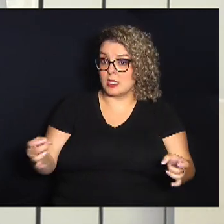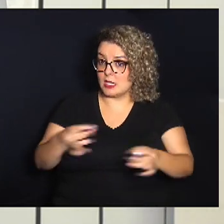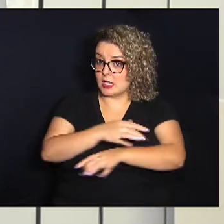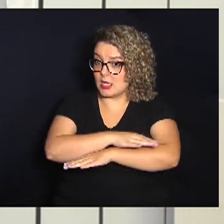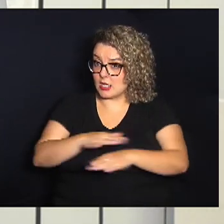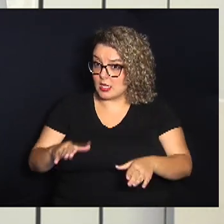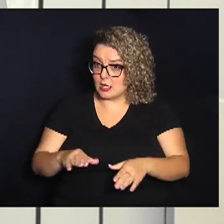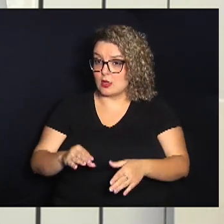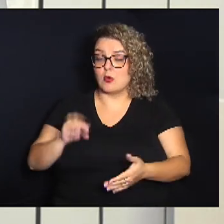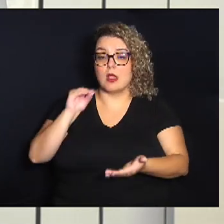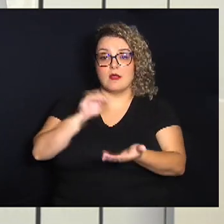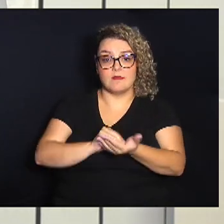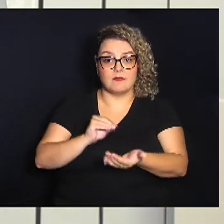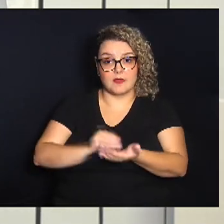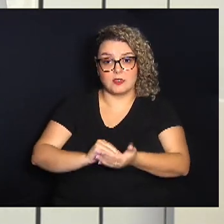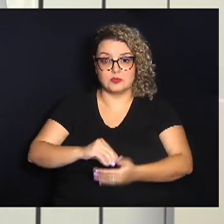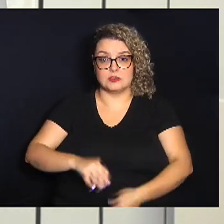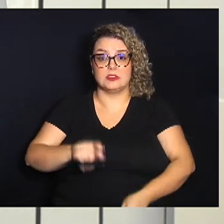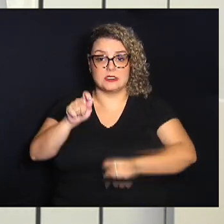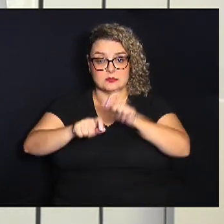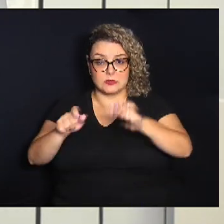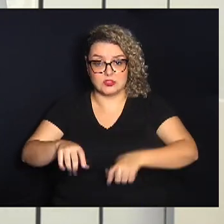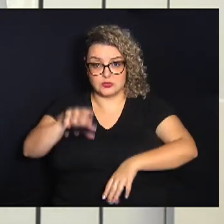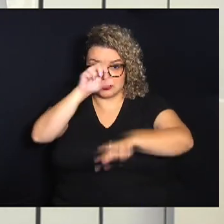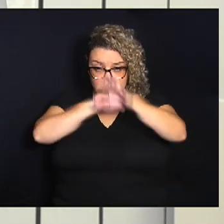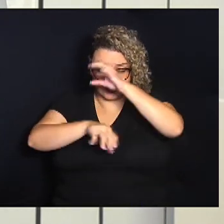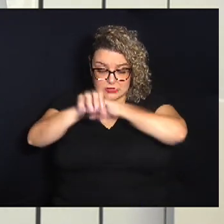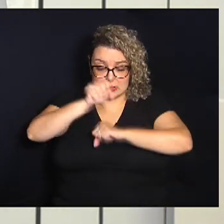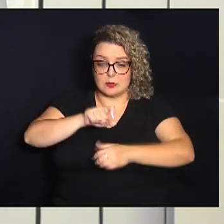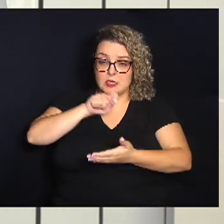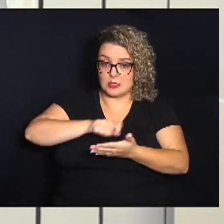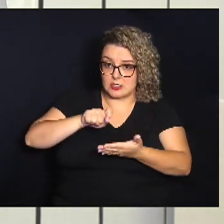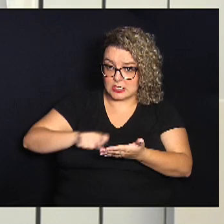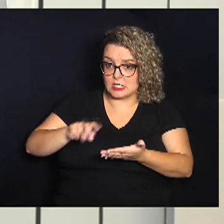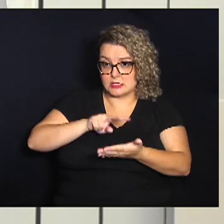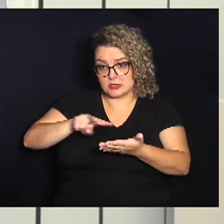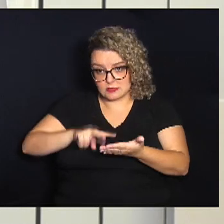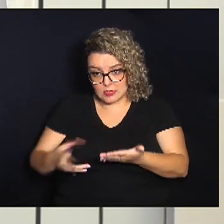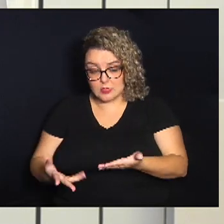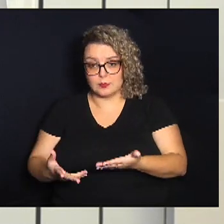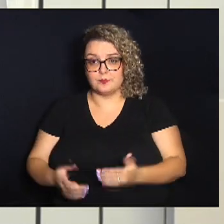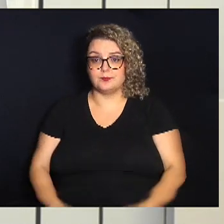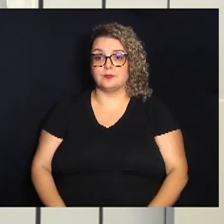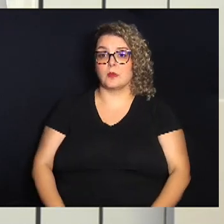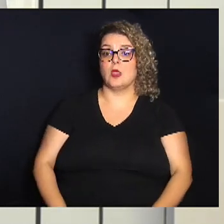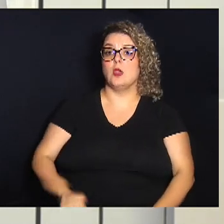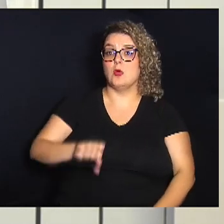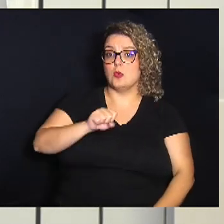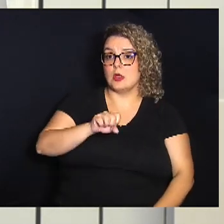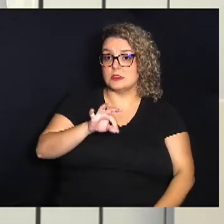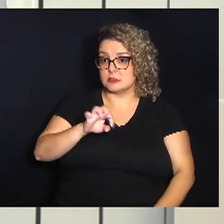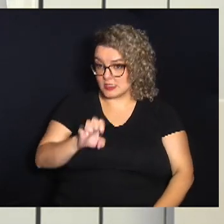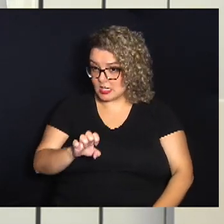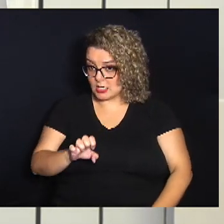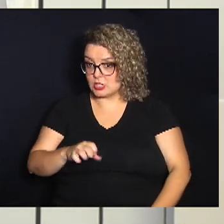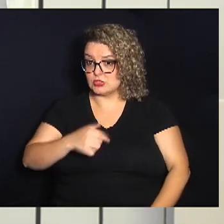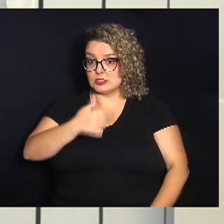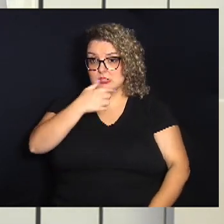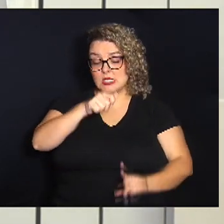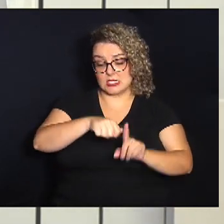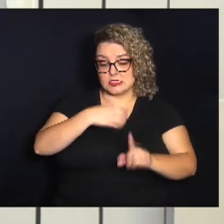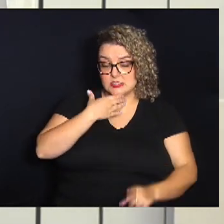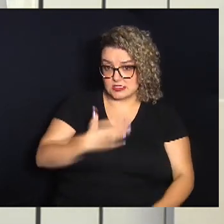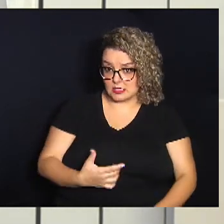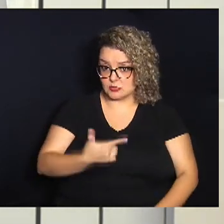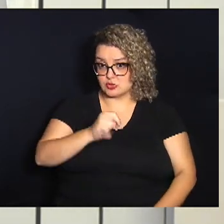do analfabetismo. Segundo dados do Tribunal Superior Eleitoral, de dezembro de 2023, Campinas tem